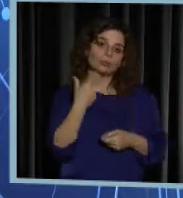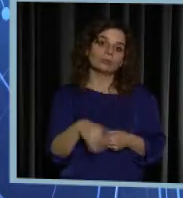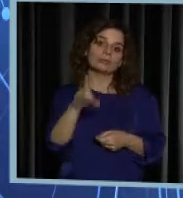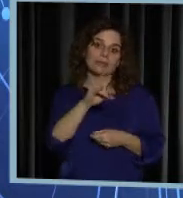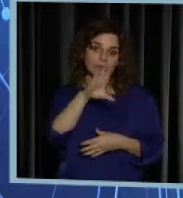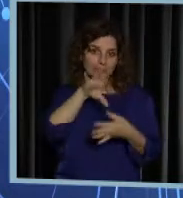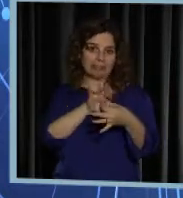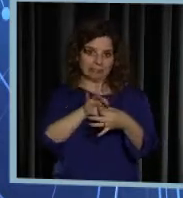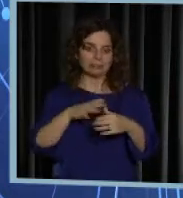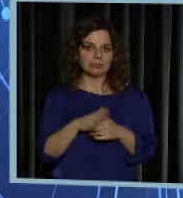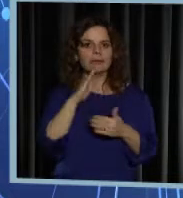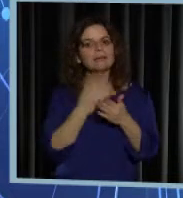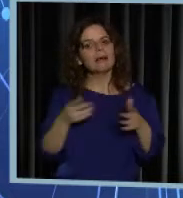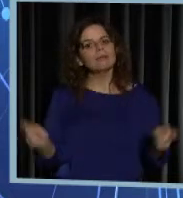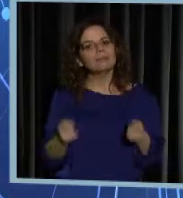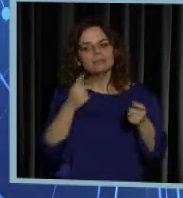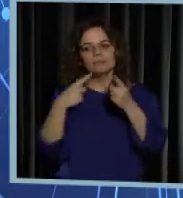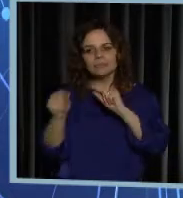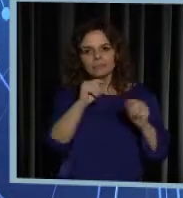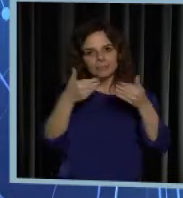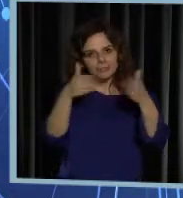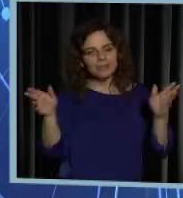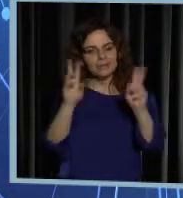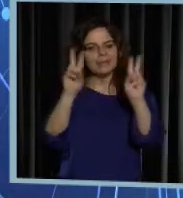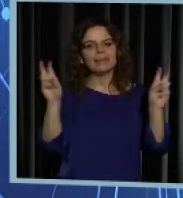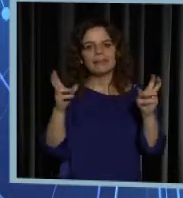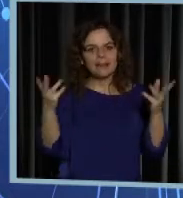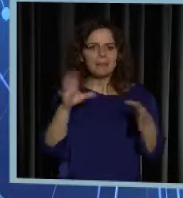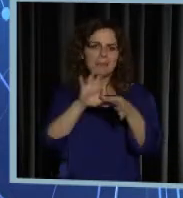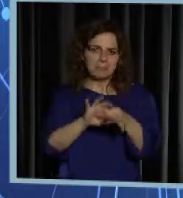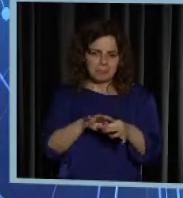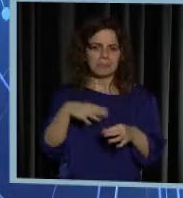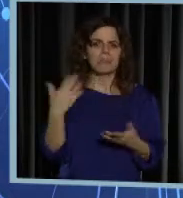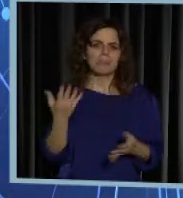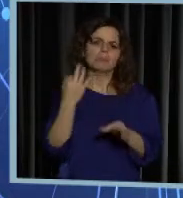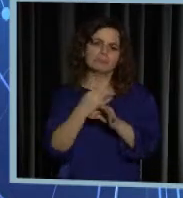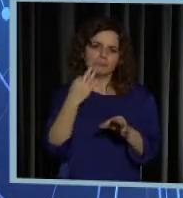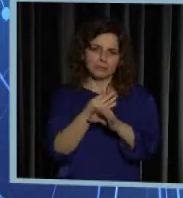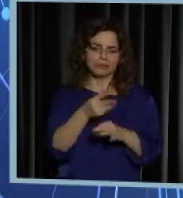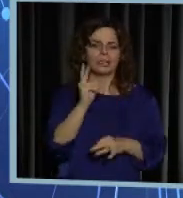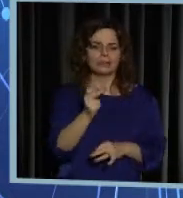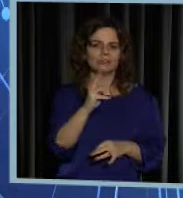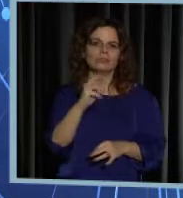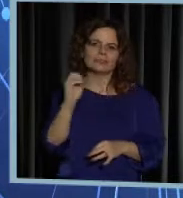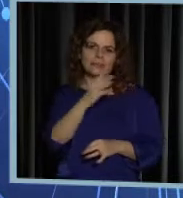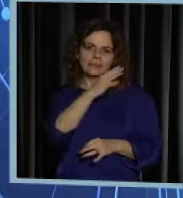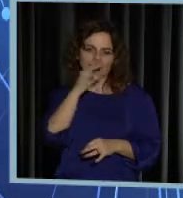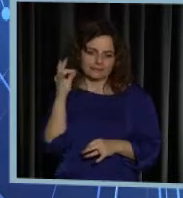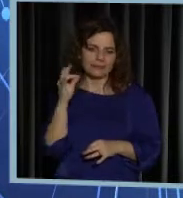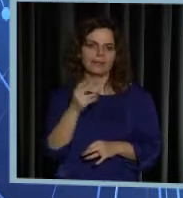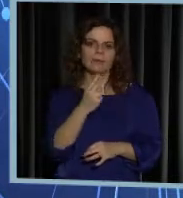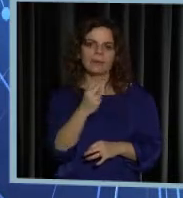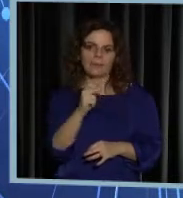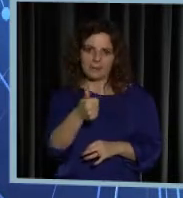desta secção e promover um dia de discussão aberta sobre o tema no âmbito das comemorações dos 30 anos